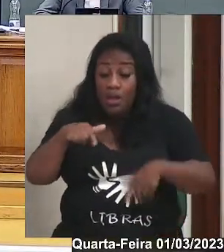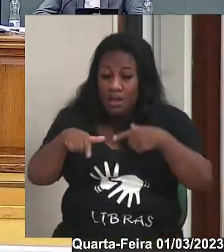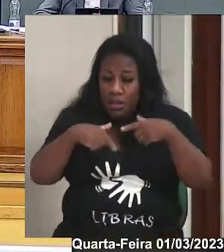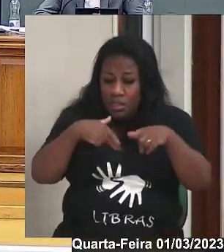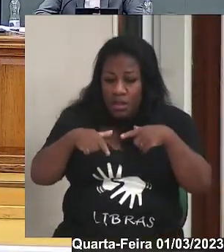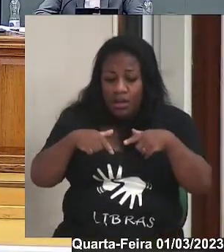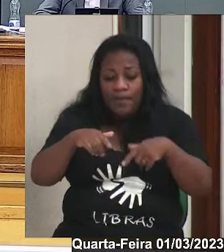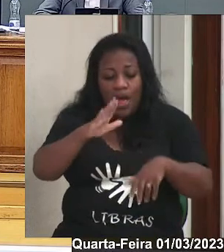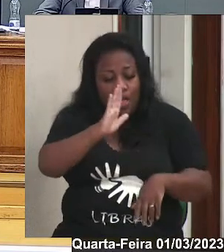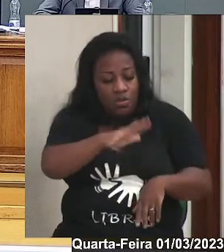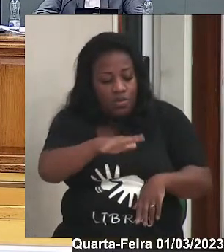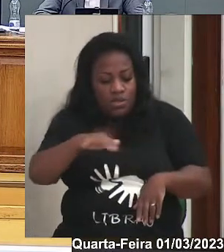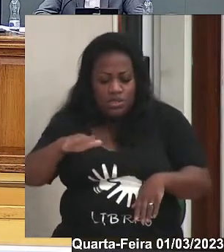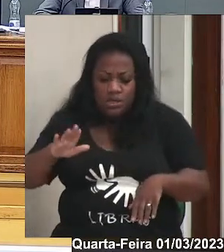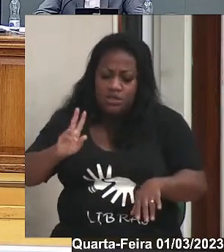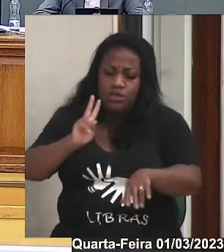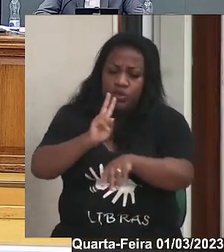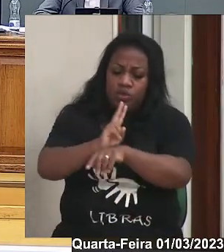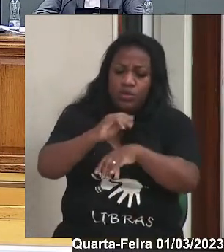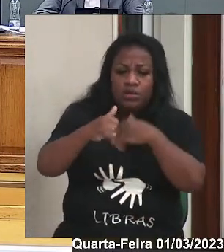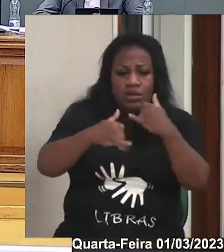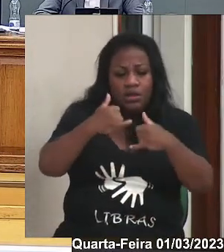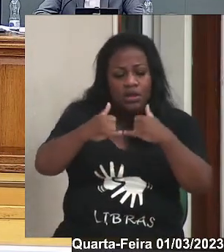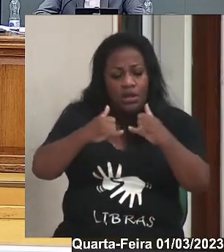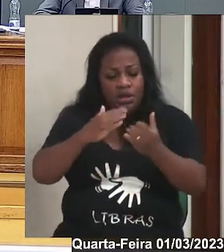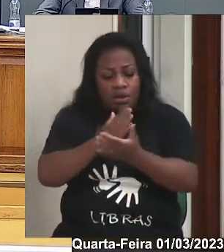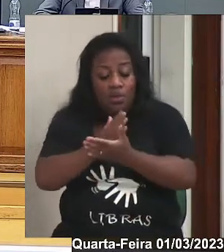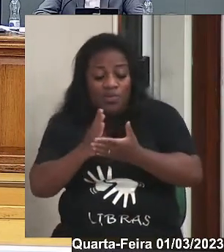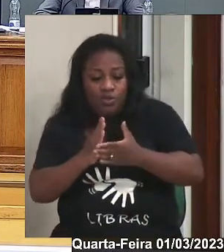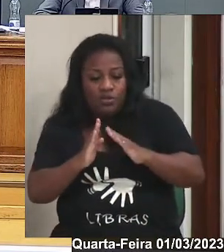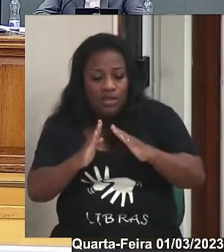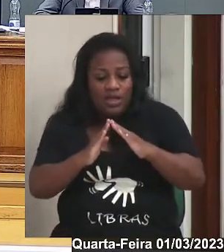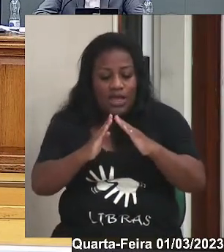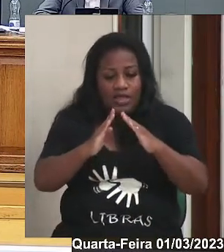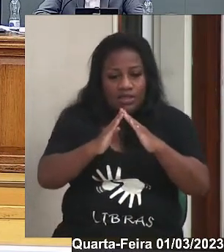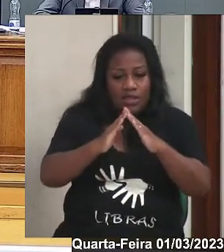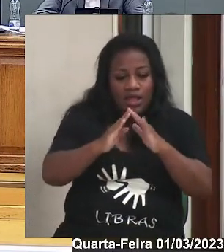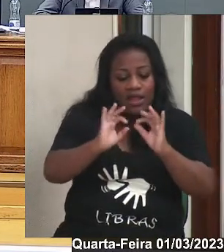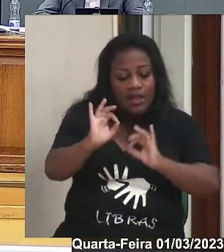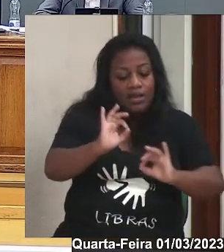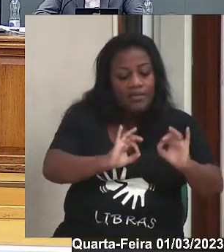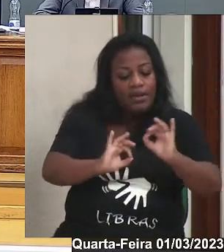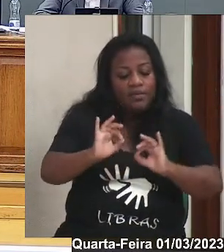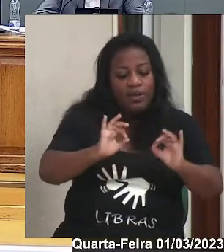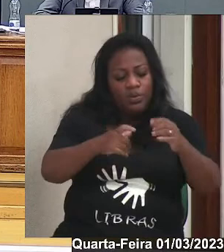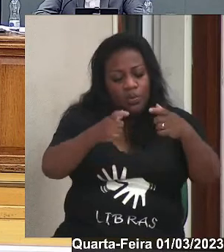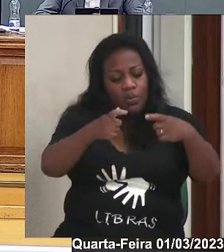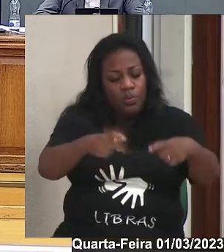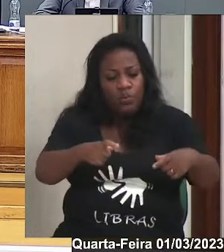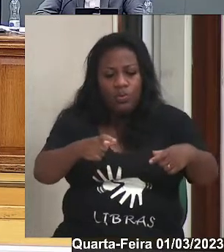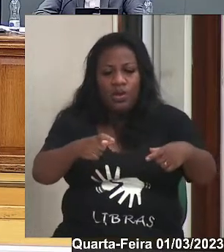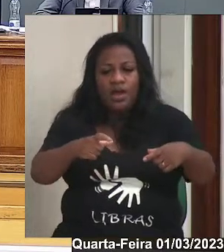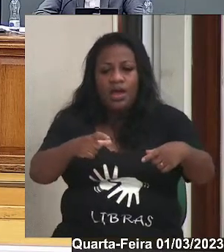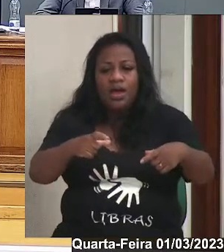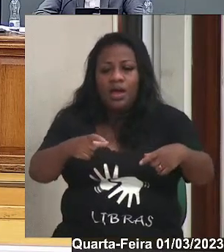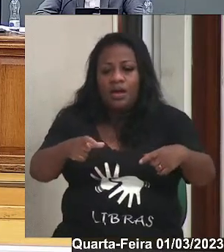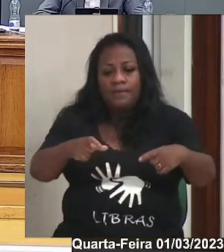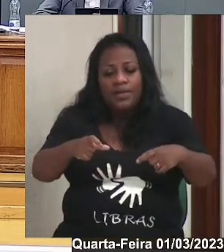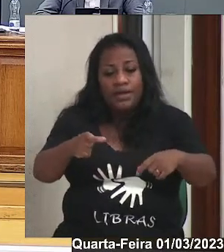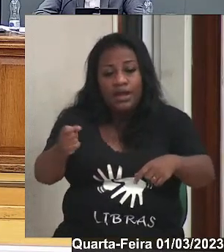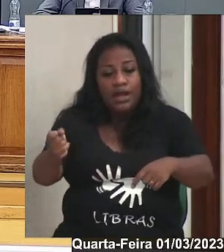trabalho histórico com as crianças. Ela fez da garagem dela um espaço